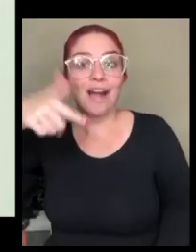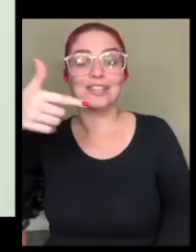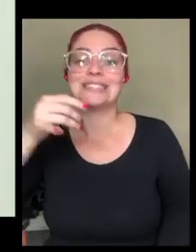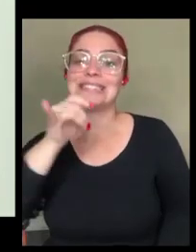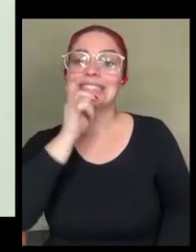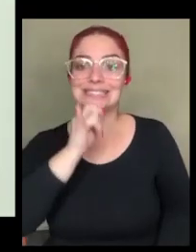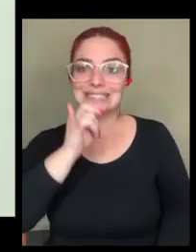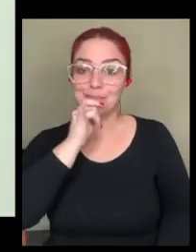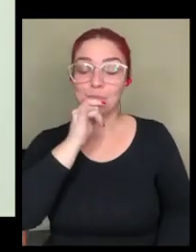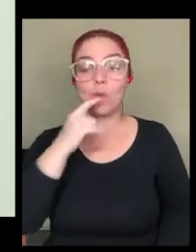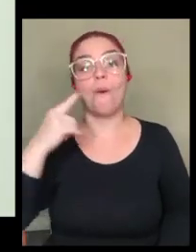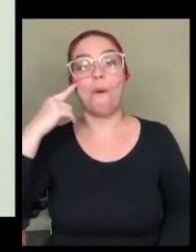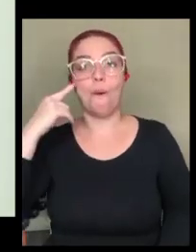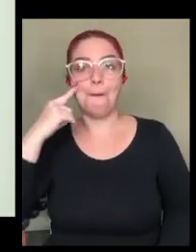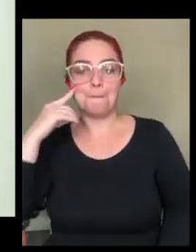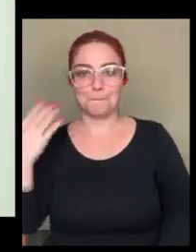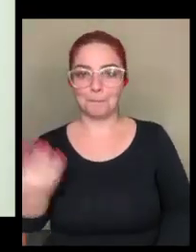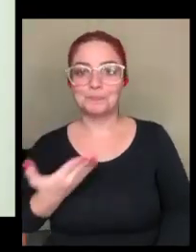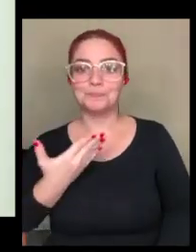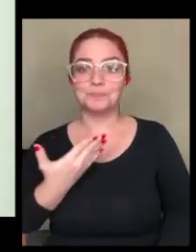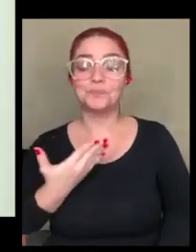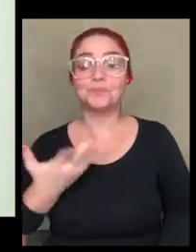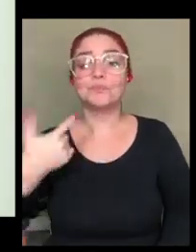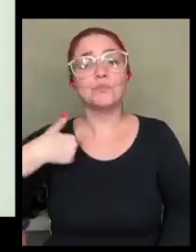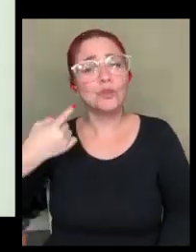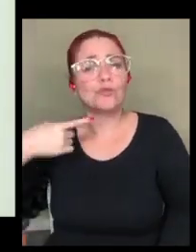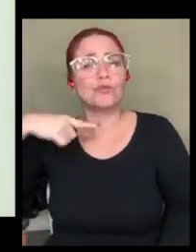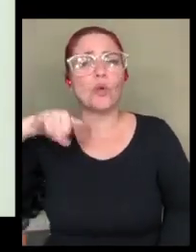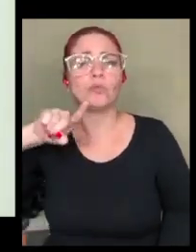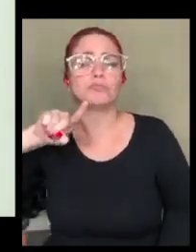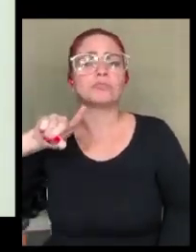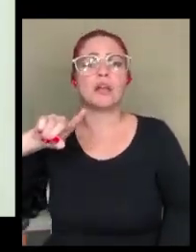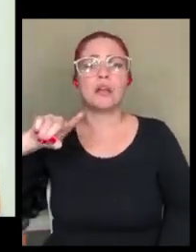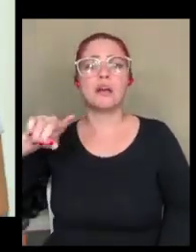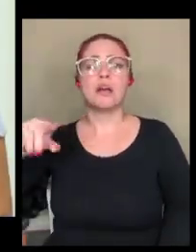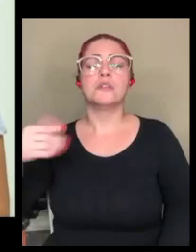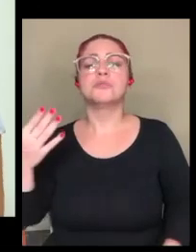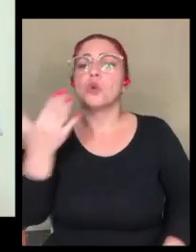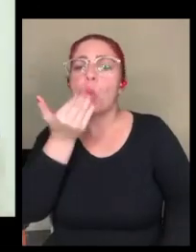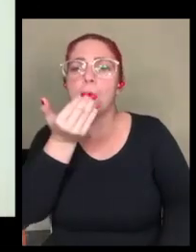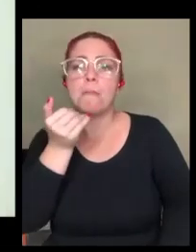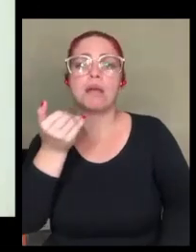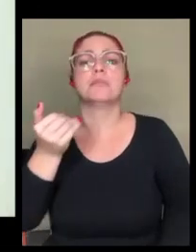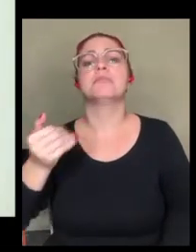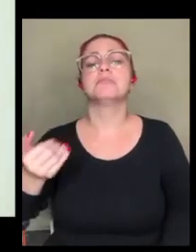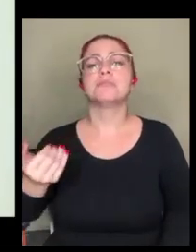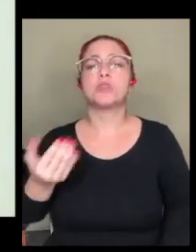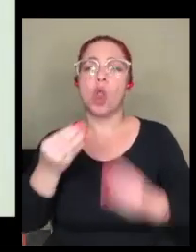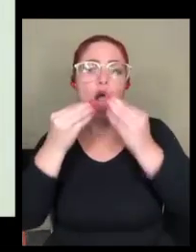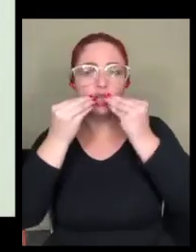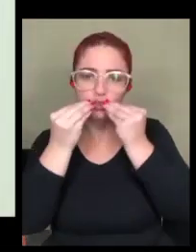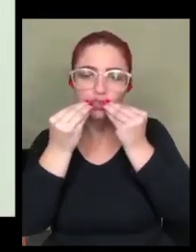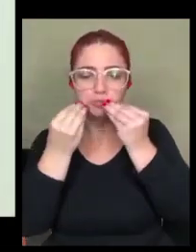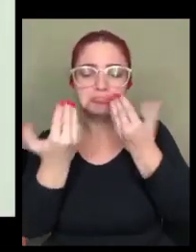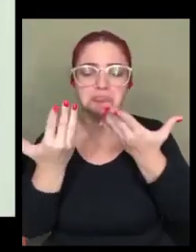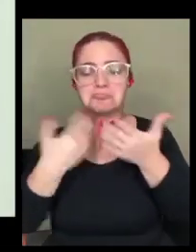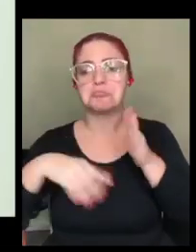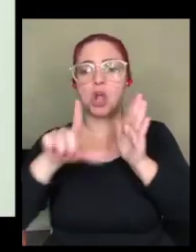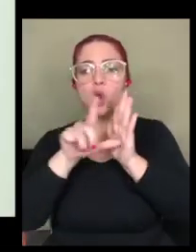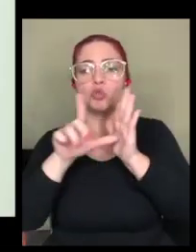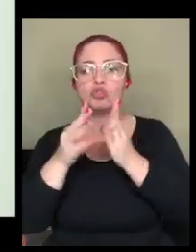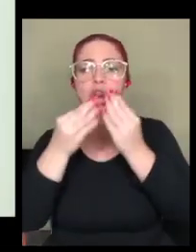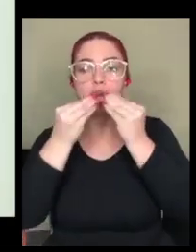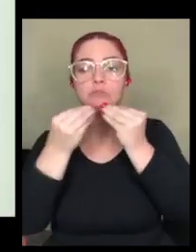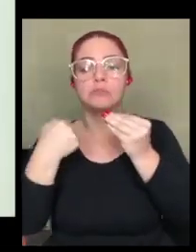outro exemplo. Então, olha a situação que eu trouxe agora. Nós somos uma lanchonete, né? Aí, aqui tem os